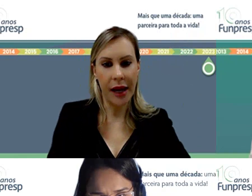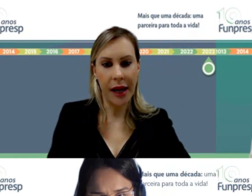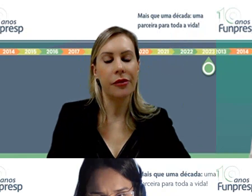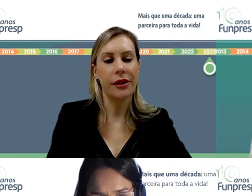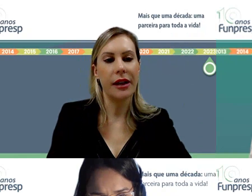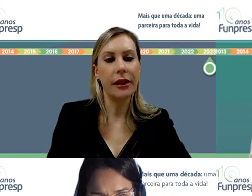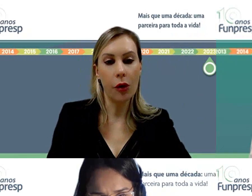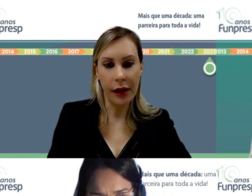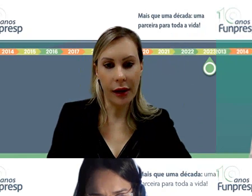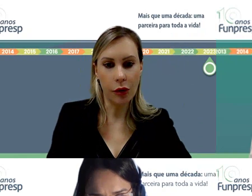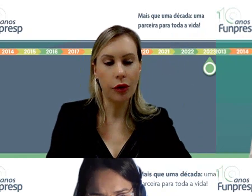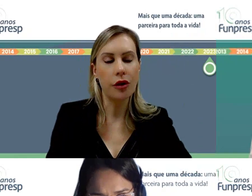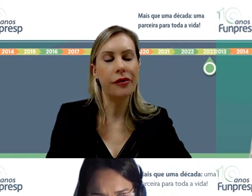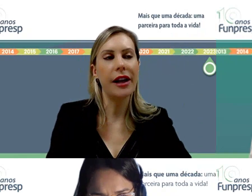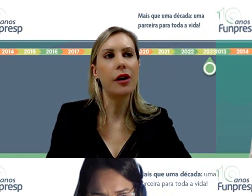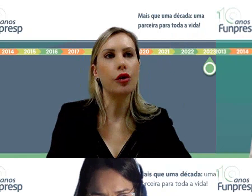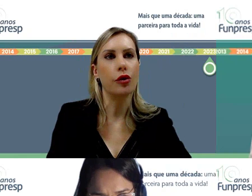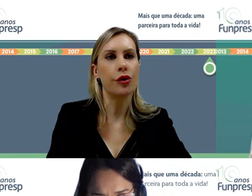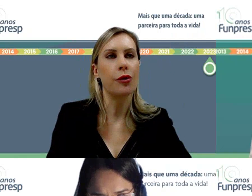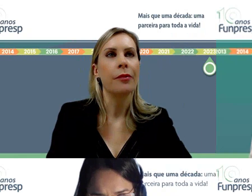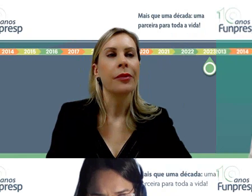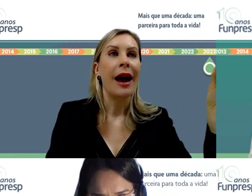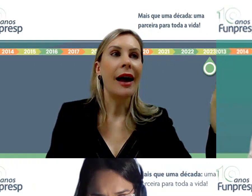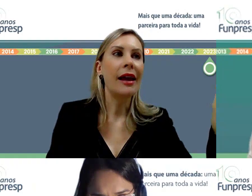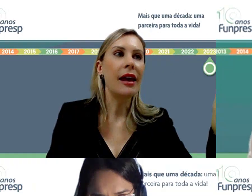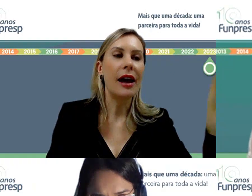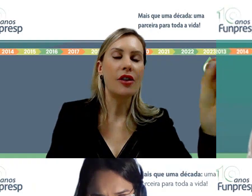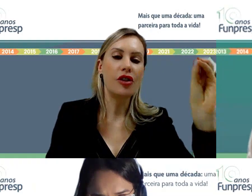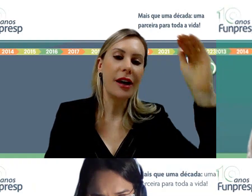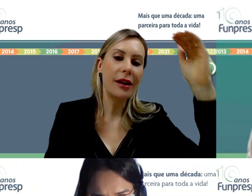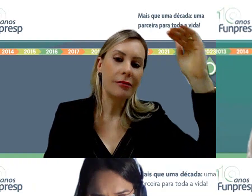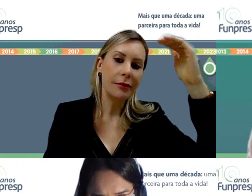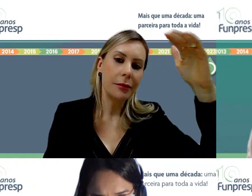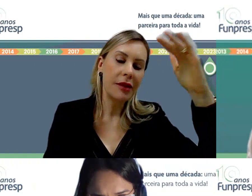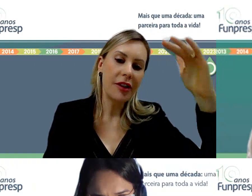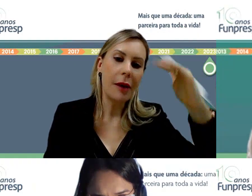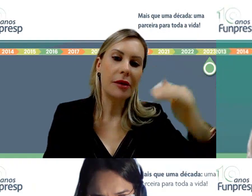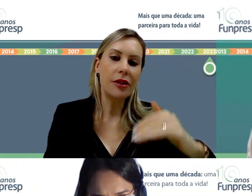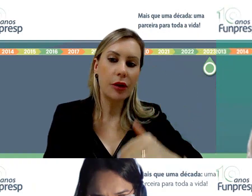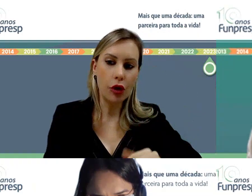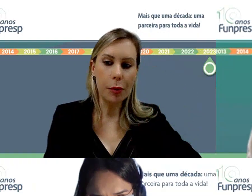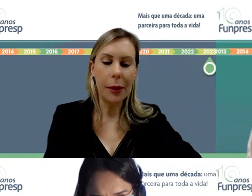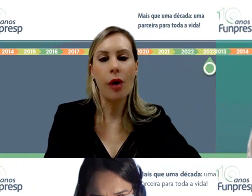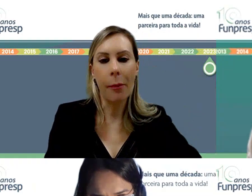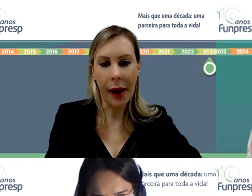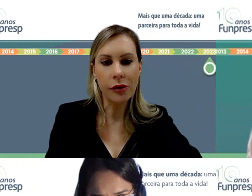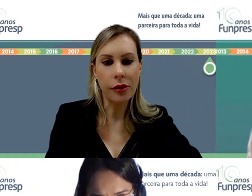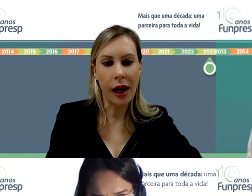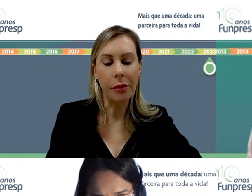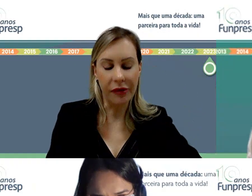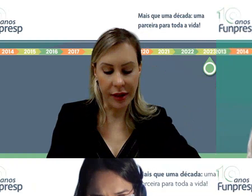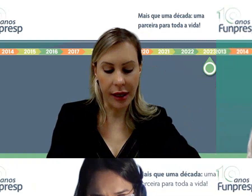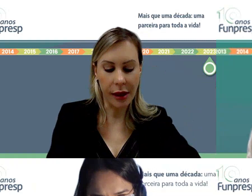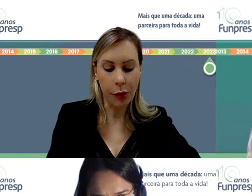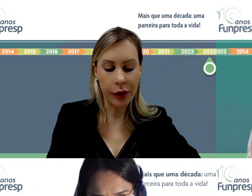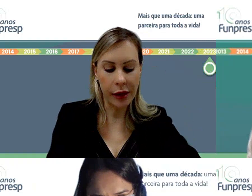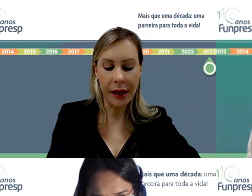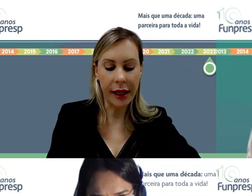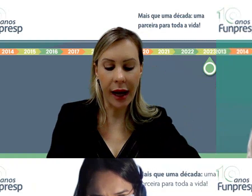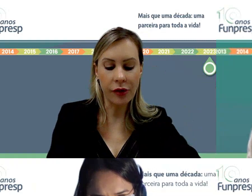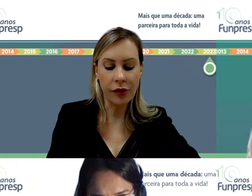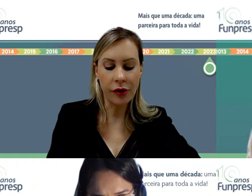para a FUNPRESP. Você entra em contato com o nosso Fale Conosco. Aí, a gente vai enviar para você todo o passo a passo, tá? Para fazer